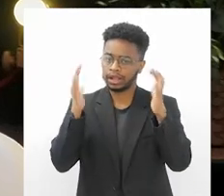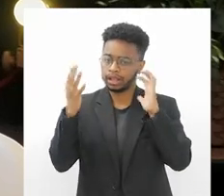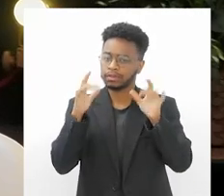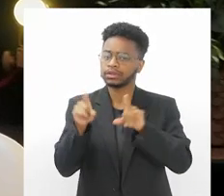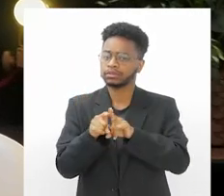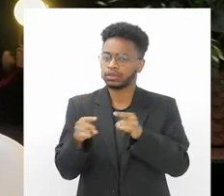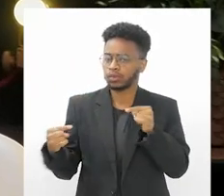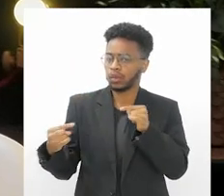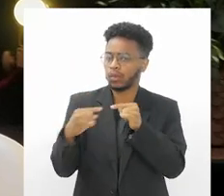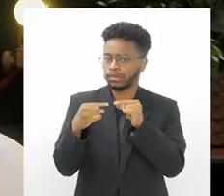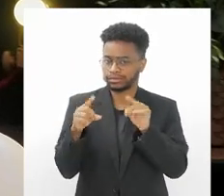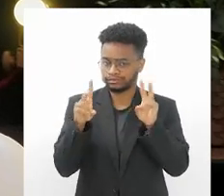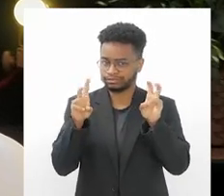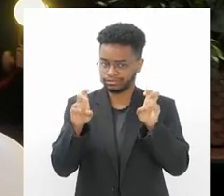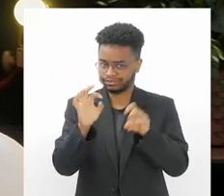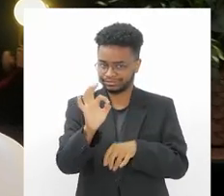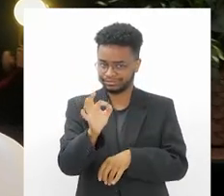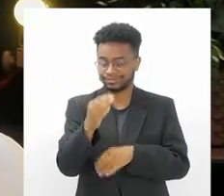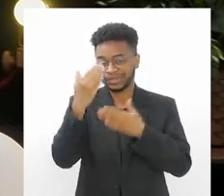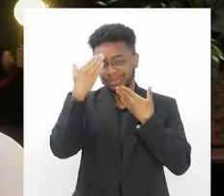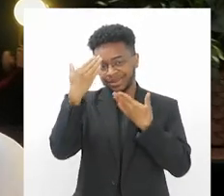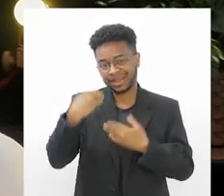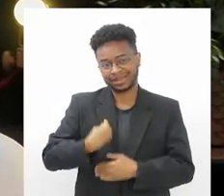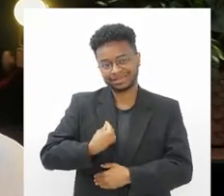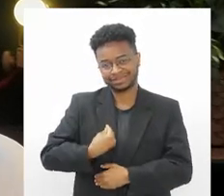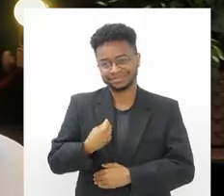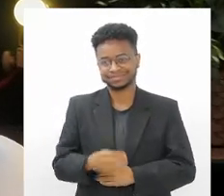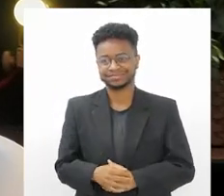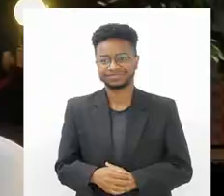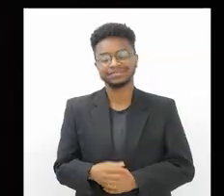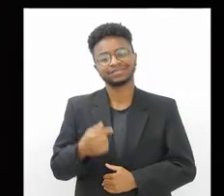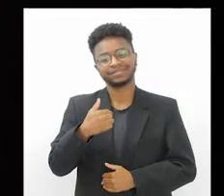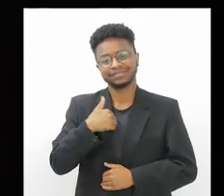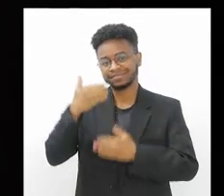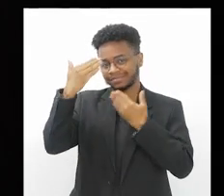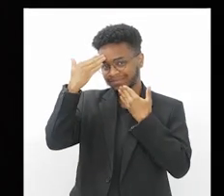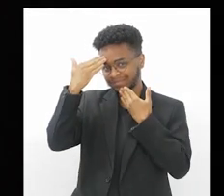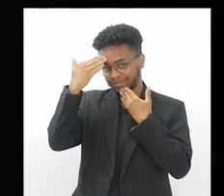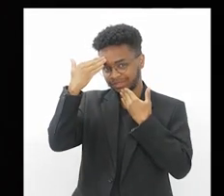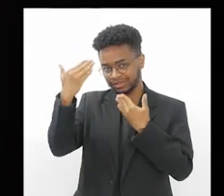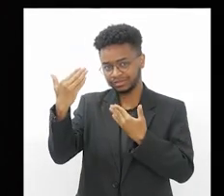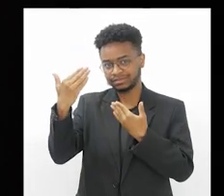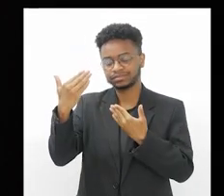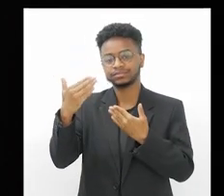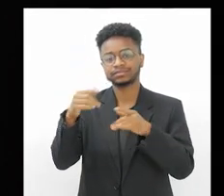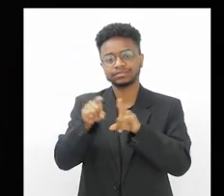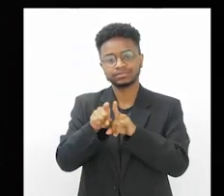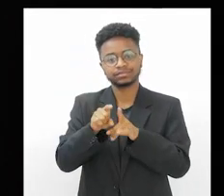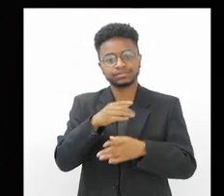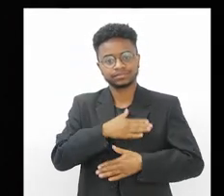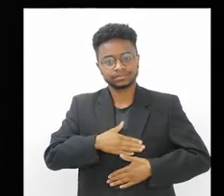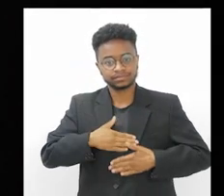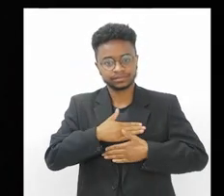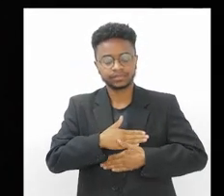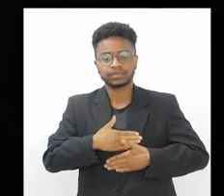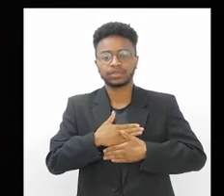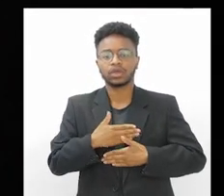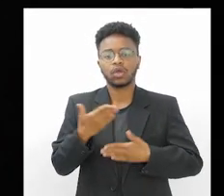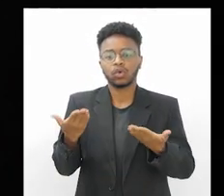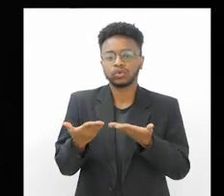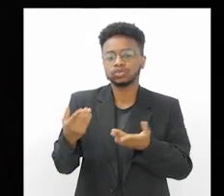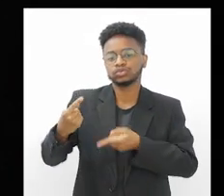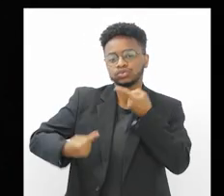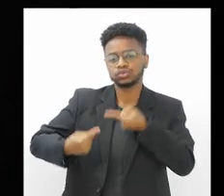muito a ver também com o tema. Muito obrigado pela sua presença, professora. Eu que agradeço. Também é um prazer estar aqui para discutir esse tema hoje